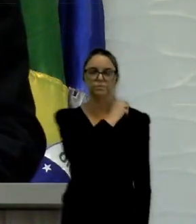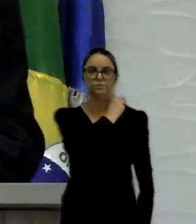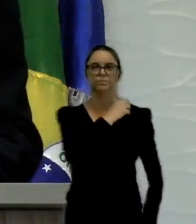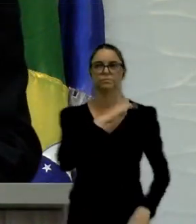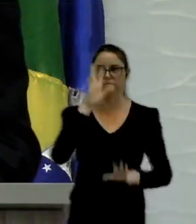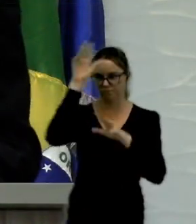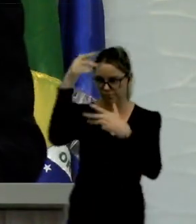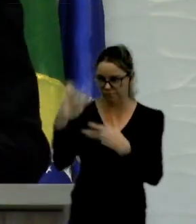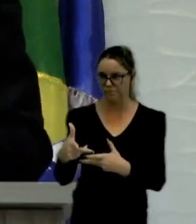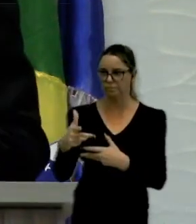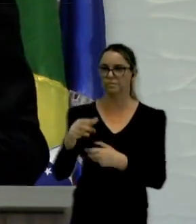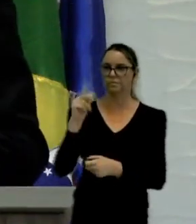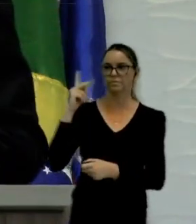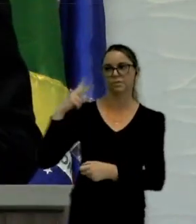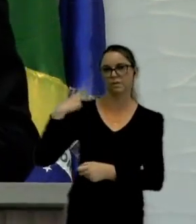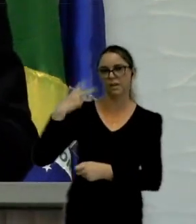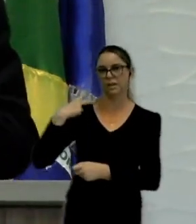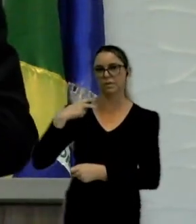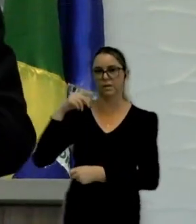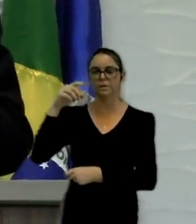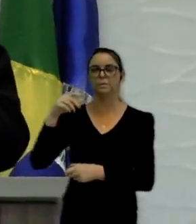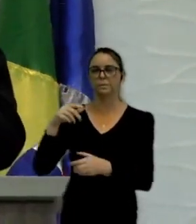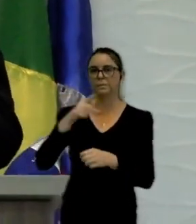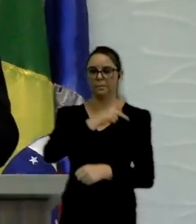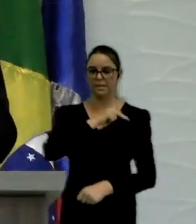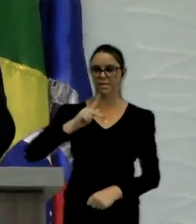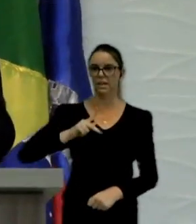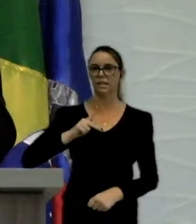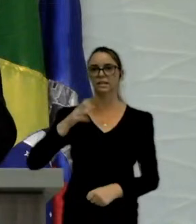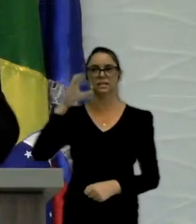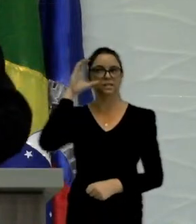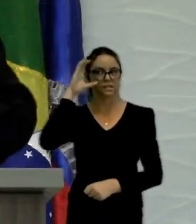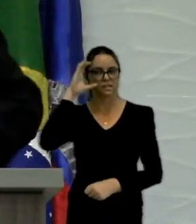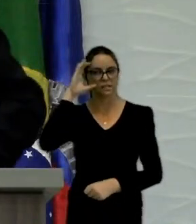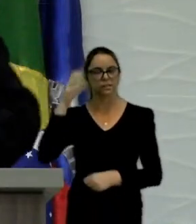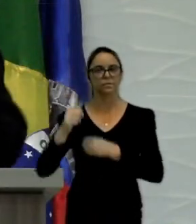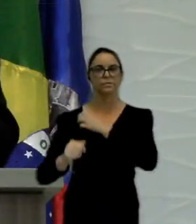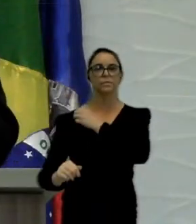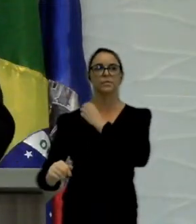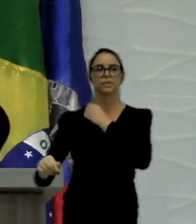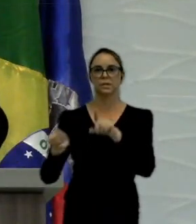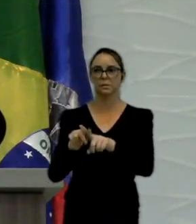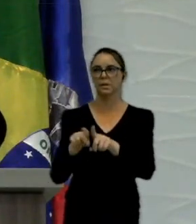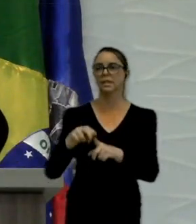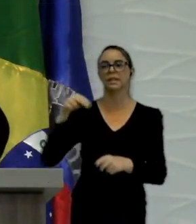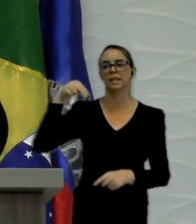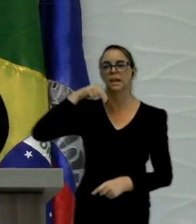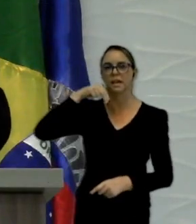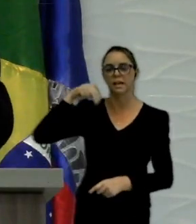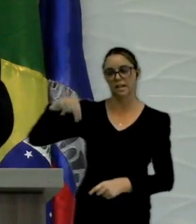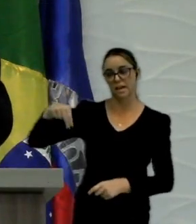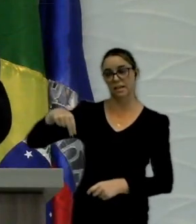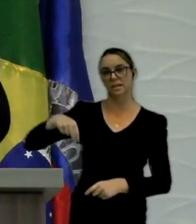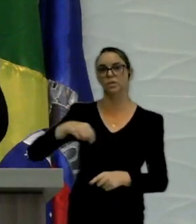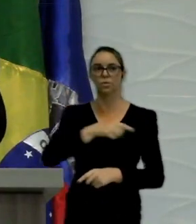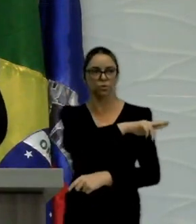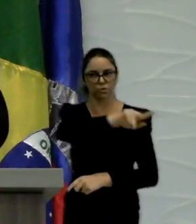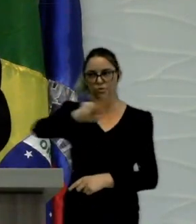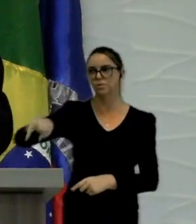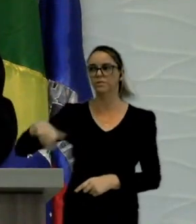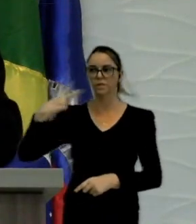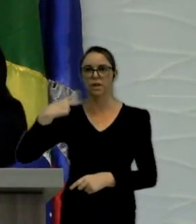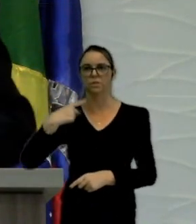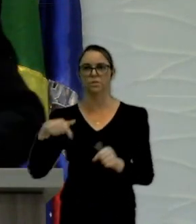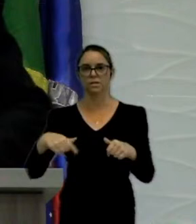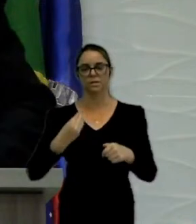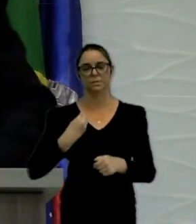Excelentíssima senhora vereadora, presidente da casa, vereadora Cícera, vereadora Neide, vereadores aqui presentes, pessoal que nos